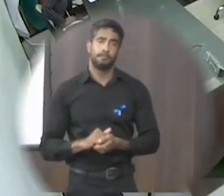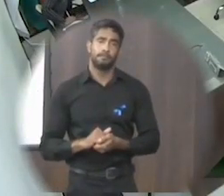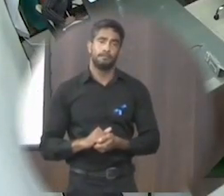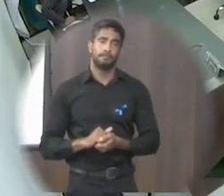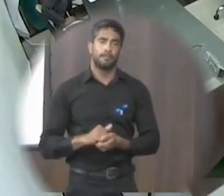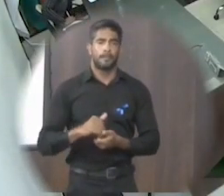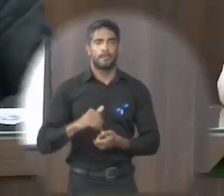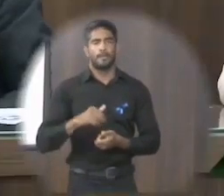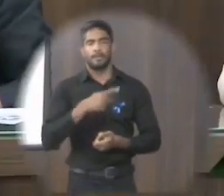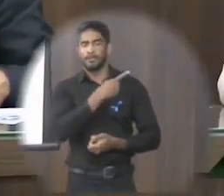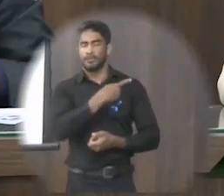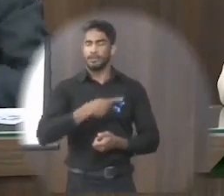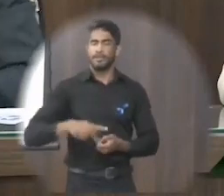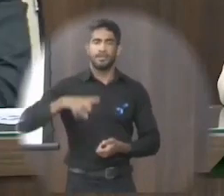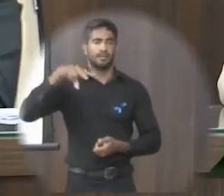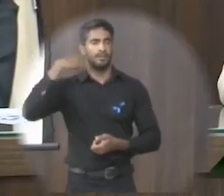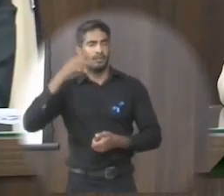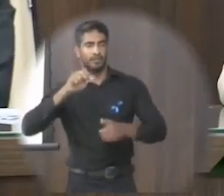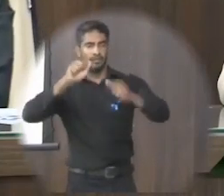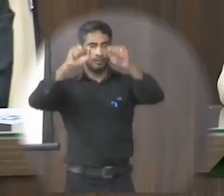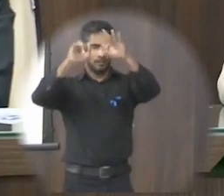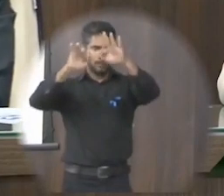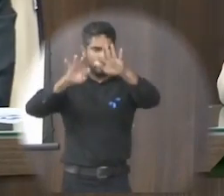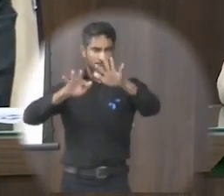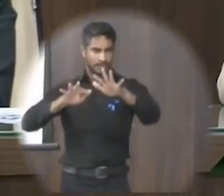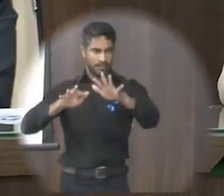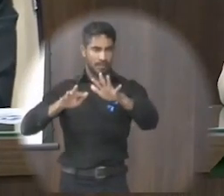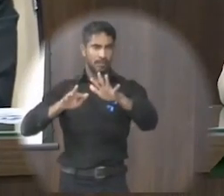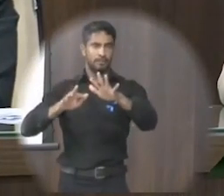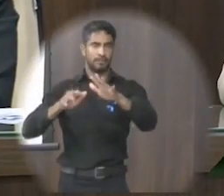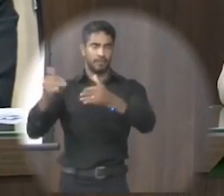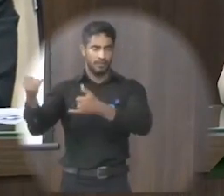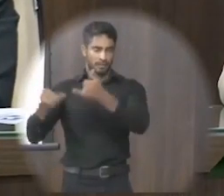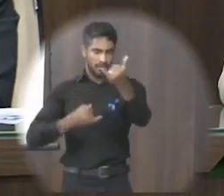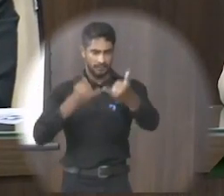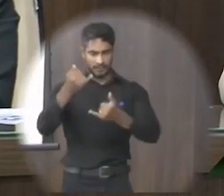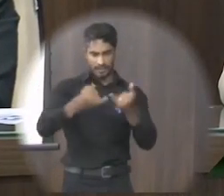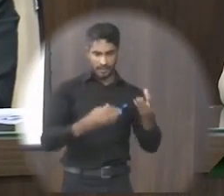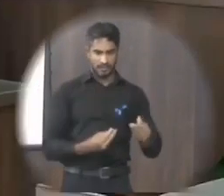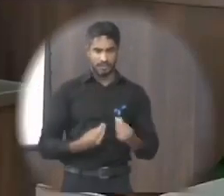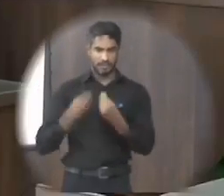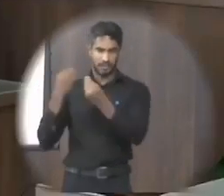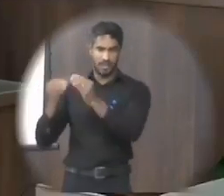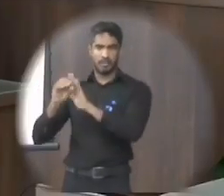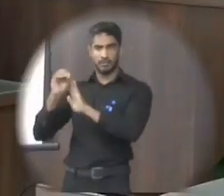Excelentíssimo senhor presidente, a vereadora que subscreve vem na forma regimental requerer que seja enviado